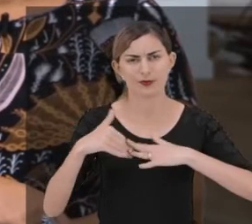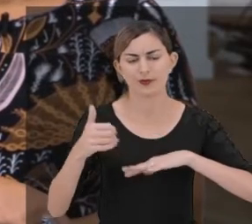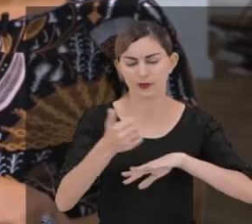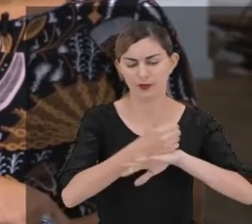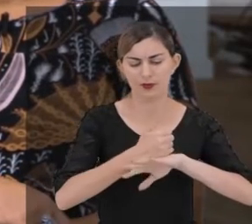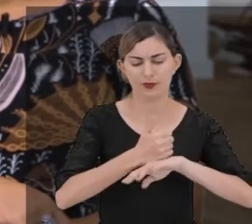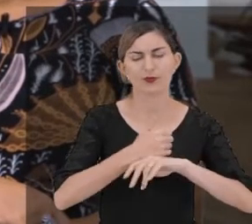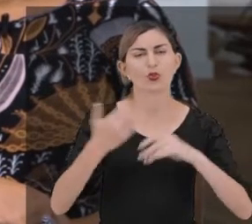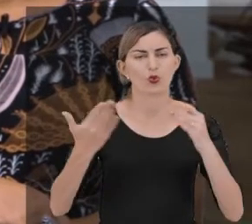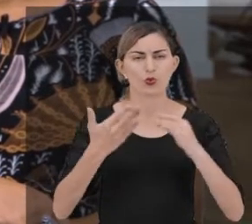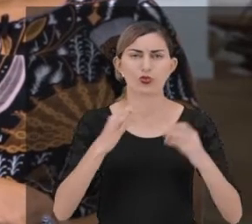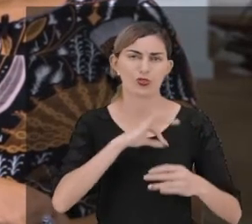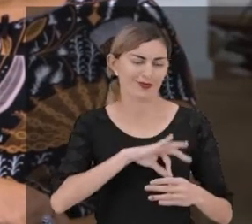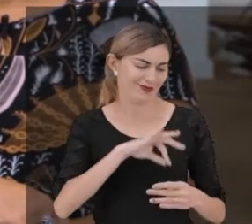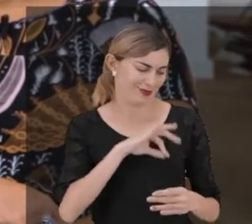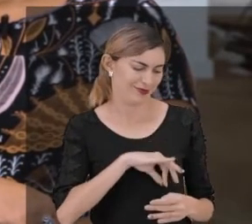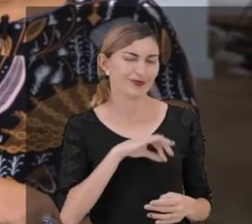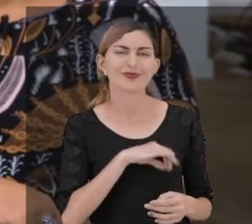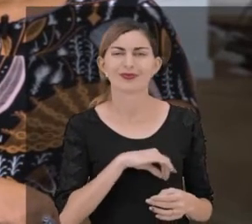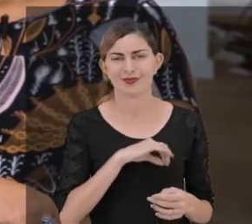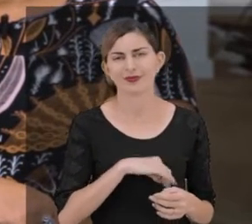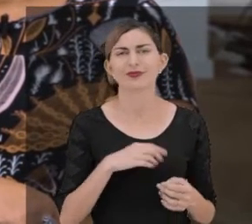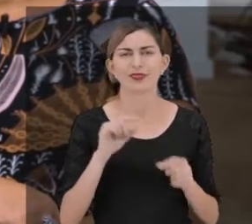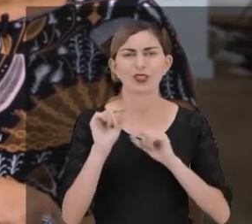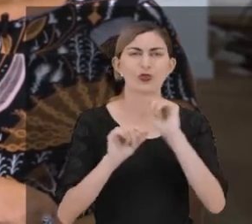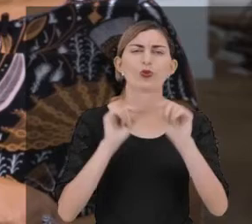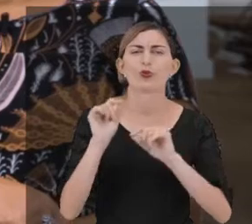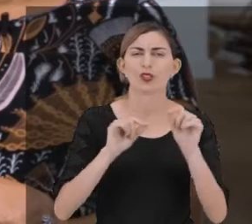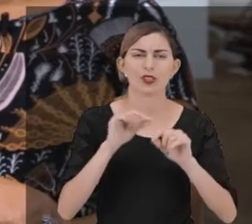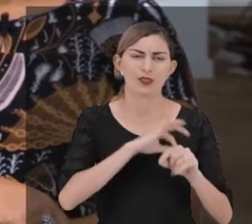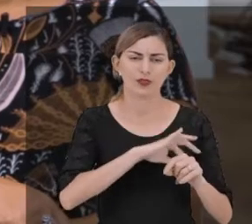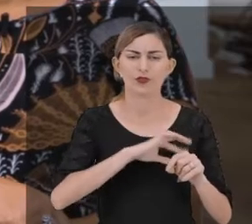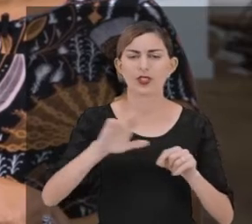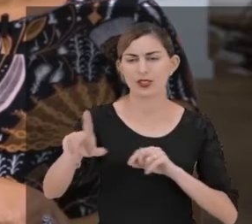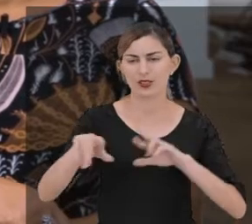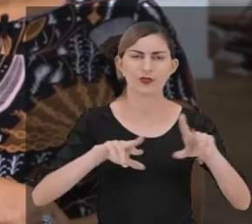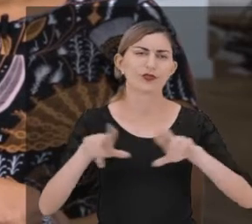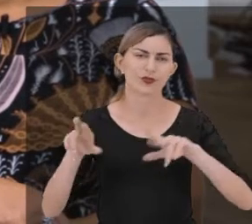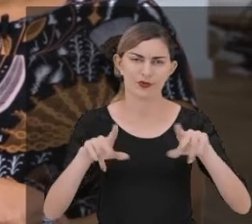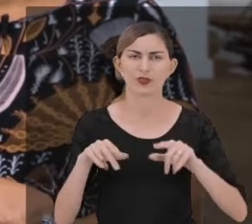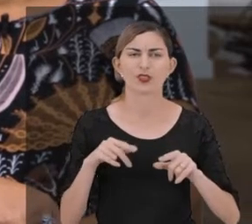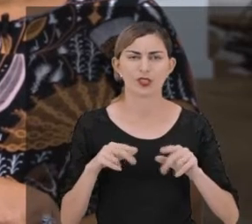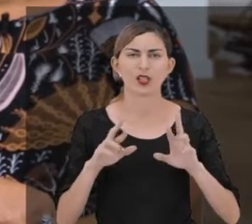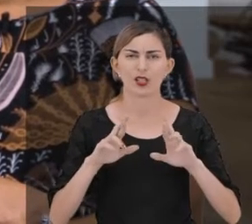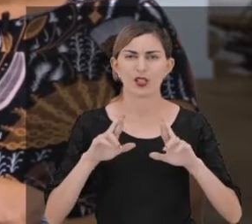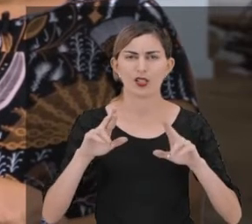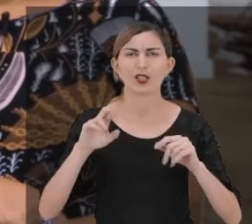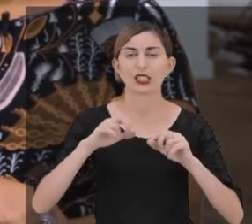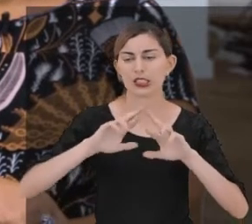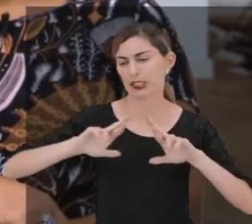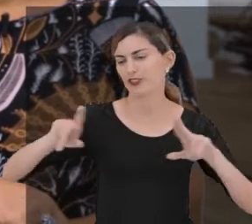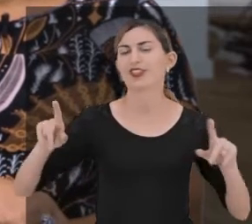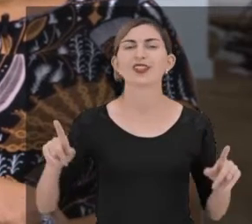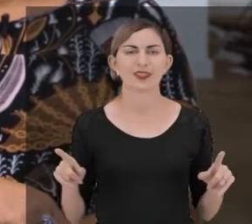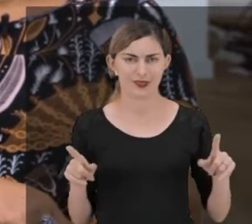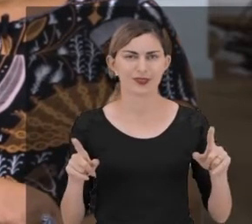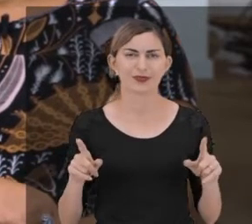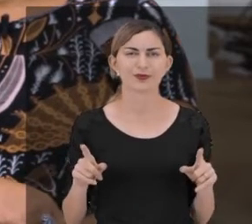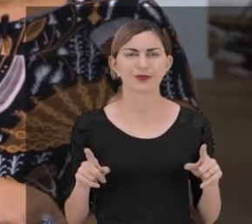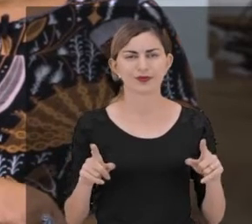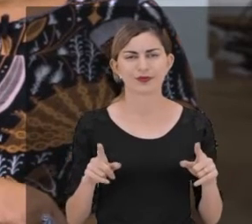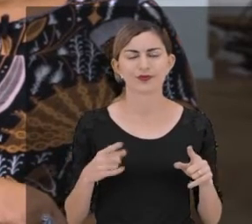no mercado a remuneração, que é uma remuneração variável, que é uma remuneração